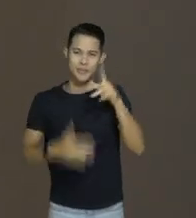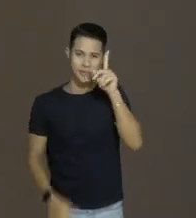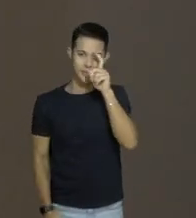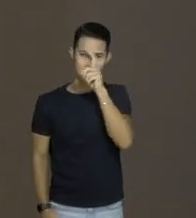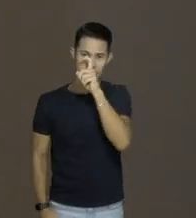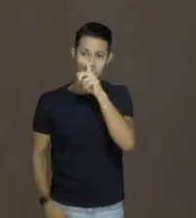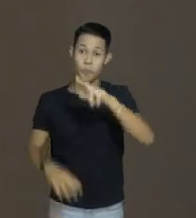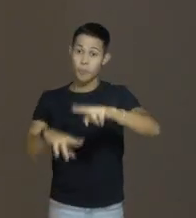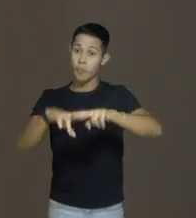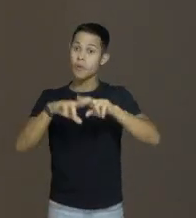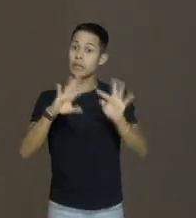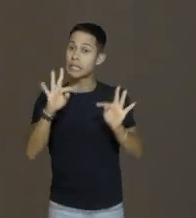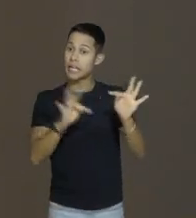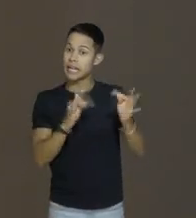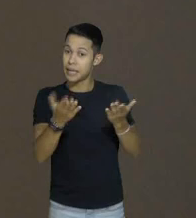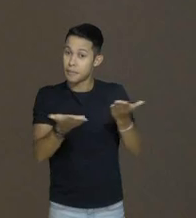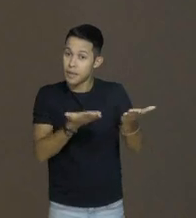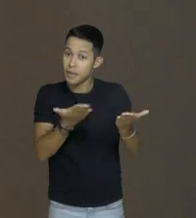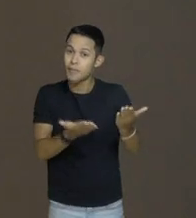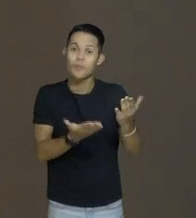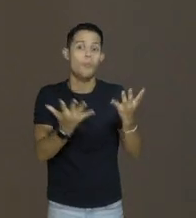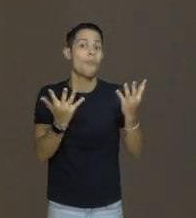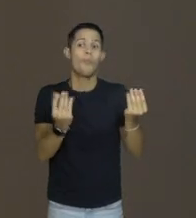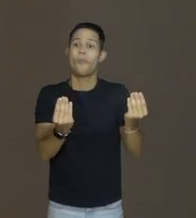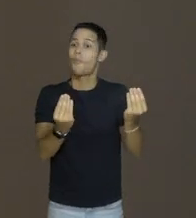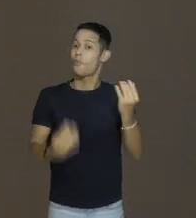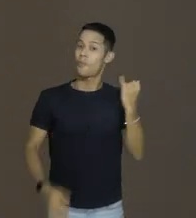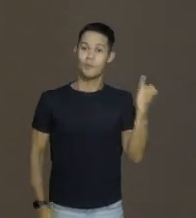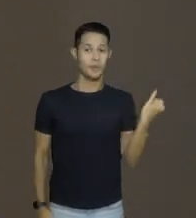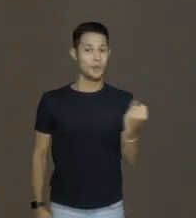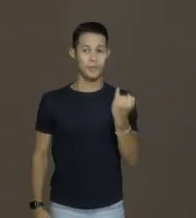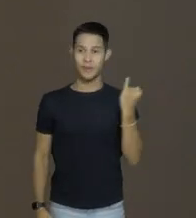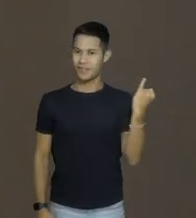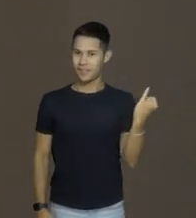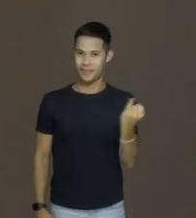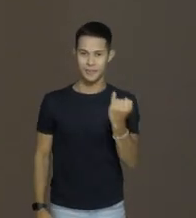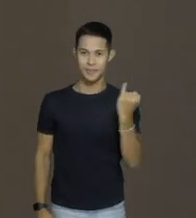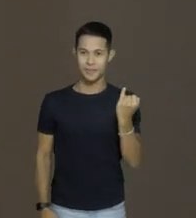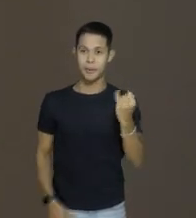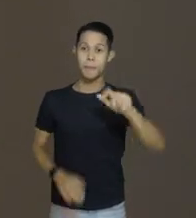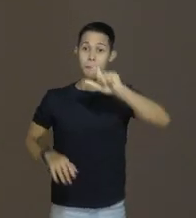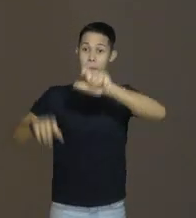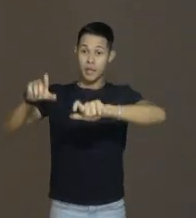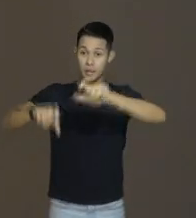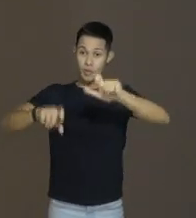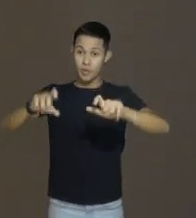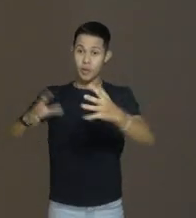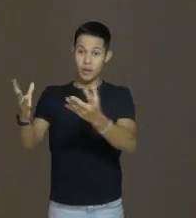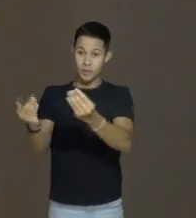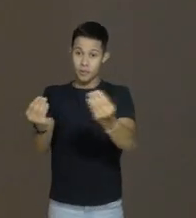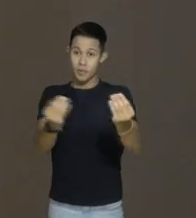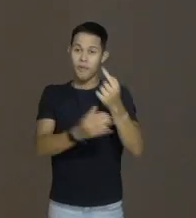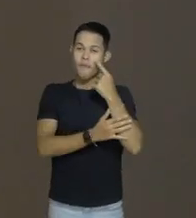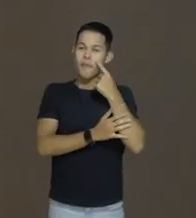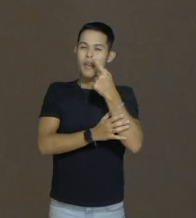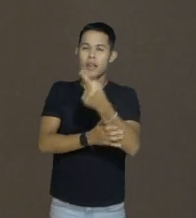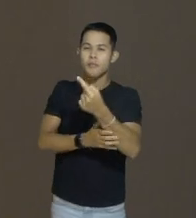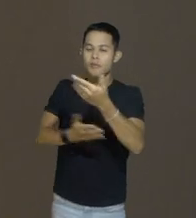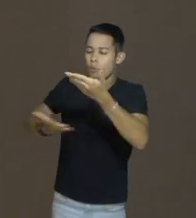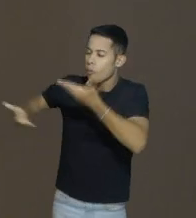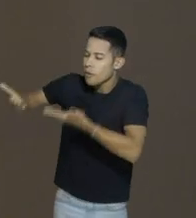importante. Hoje em dia estão se estudando aquilo que foi falado ali. Estão vendo que, por esse todo desenvolver do